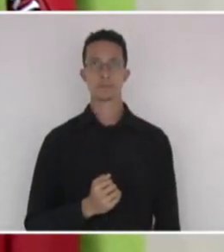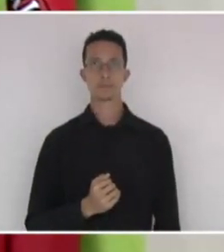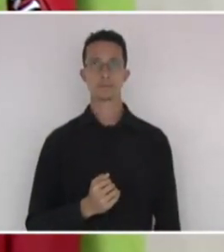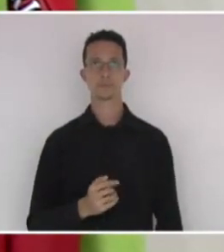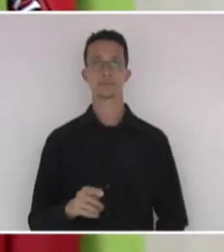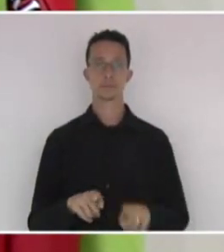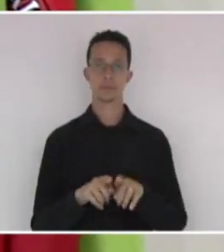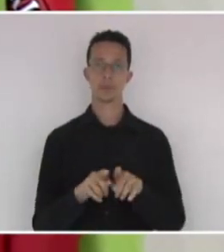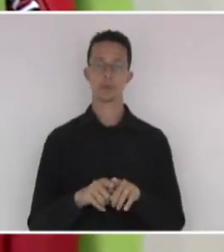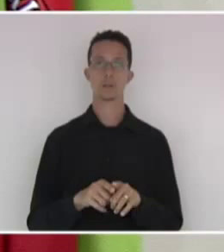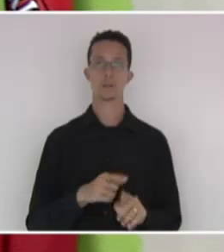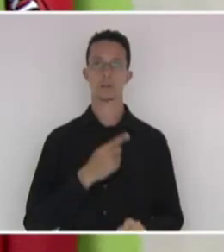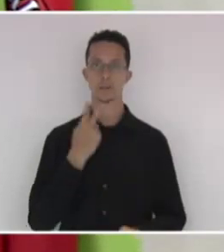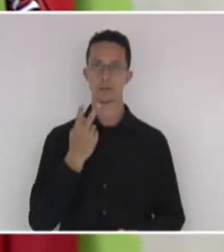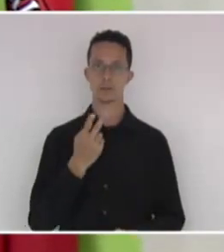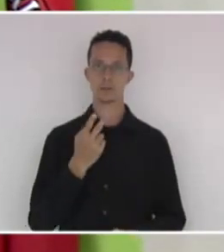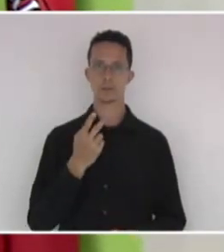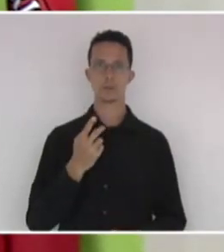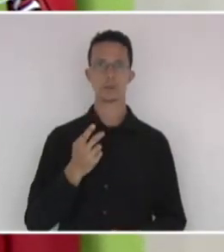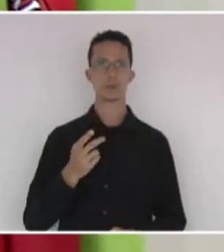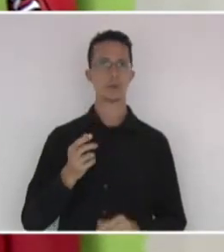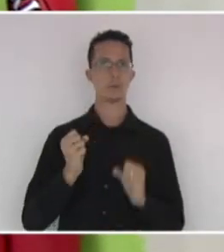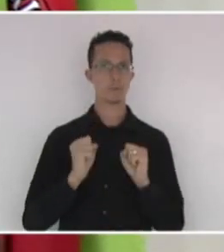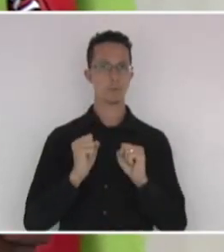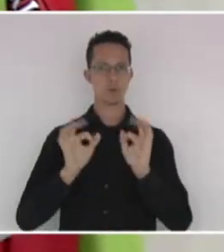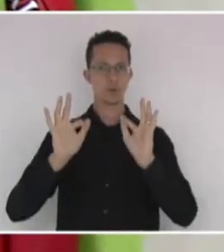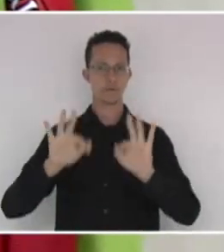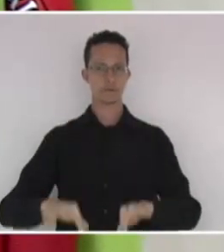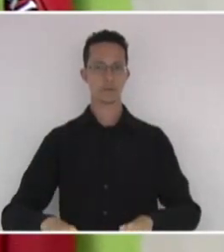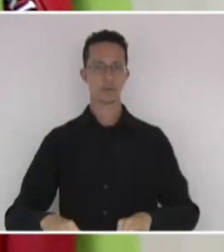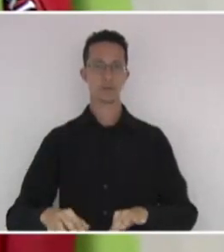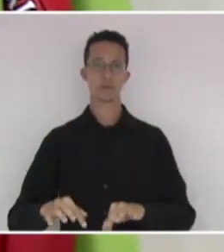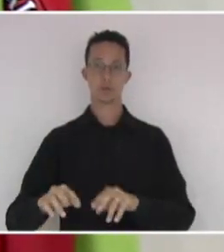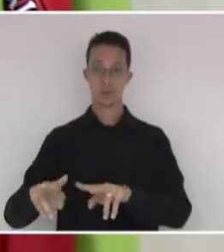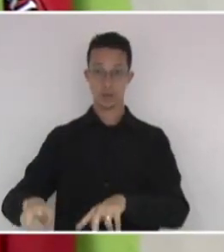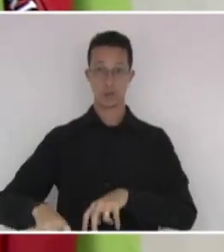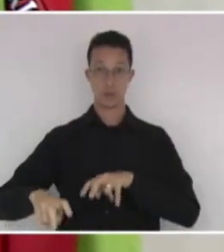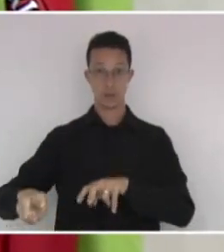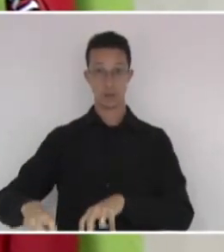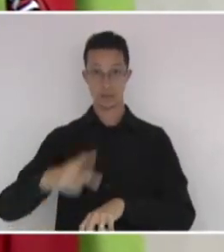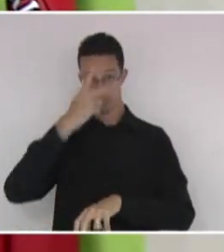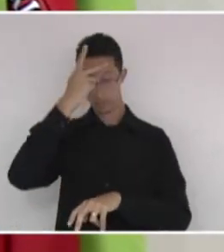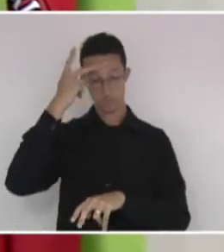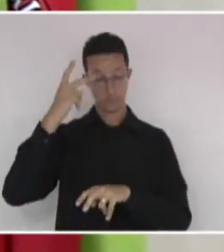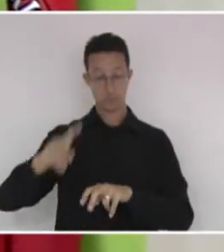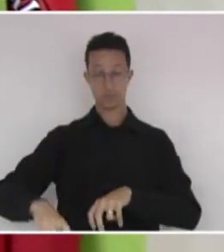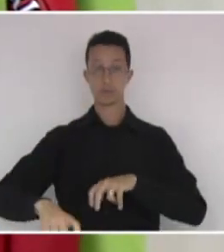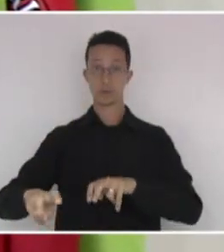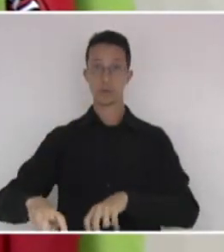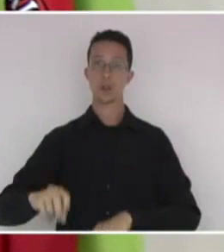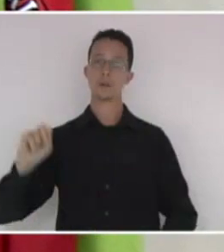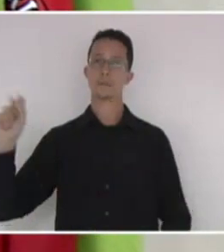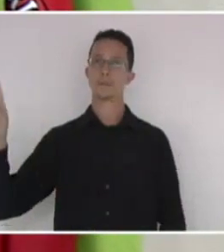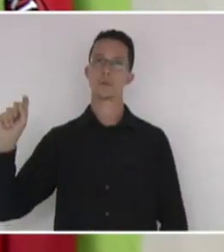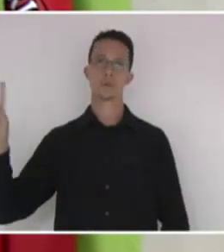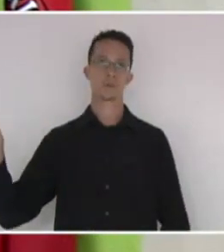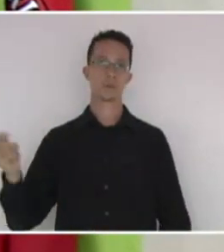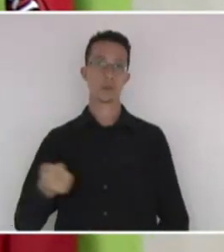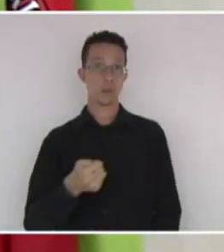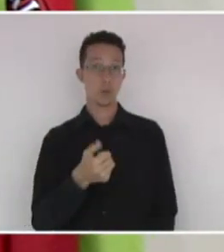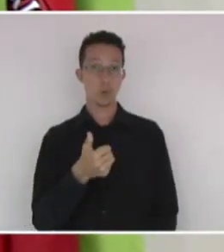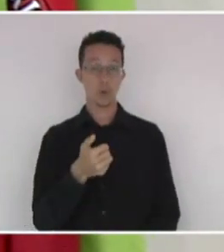do fim da aposentadoria rural, que se tornará quase impossível. E como já disse em outra ocasião,